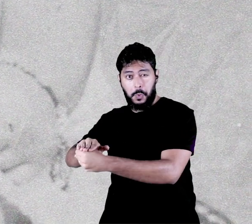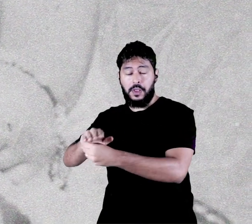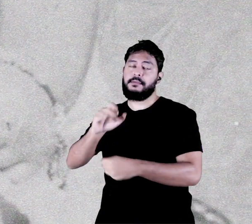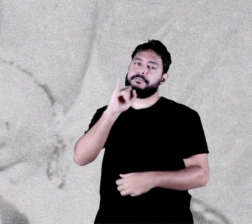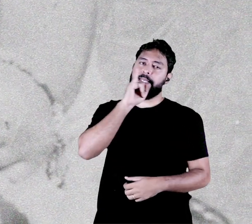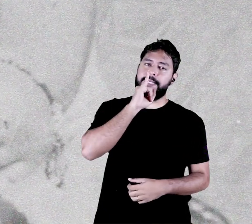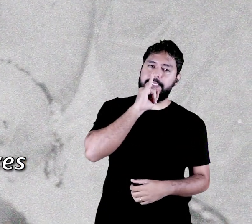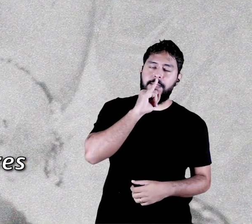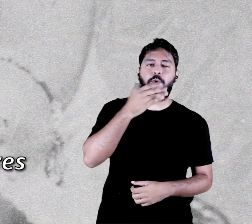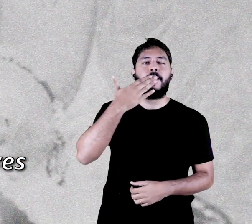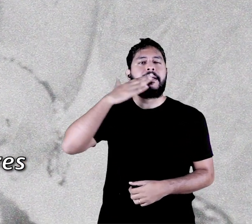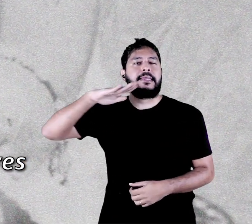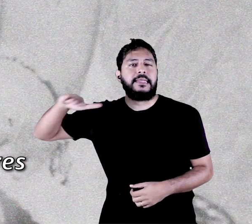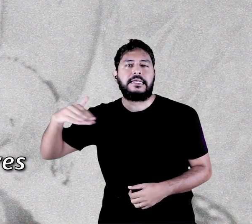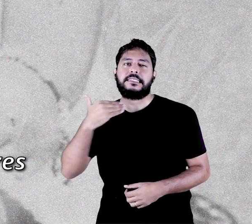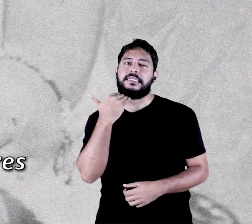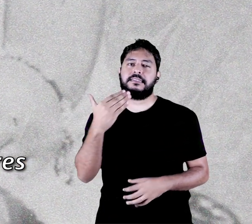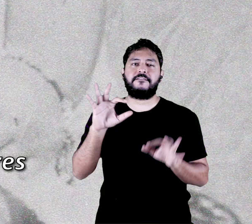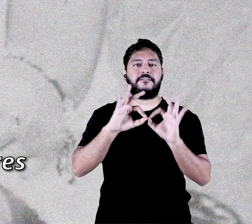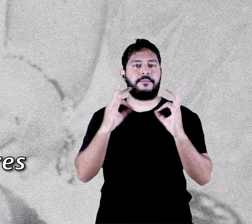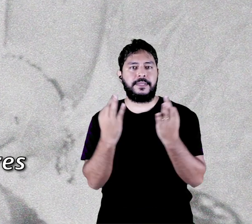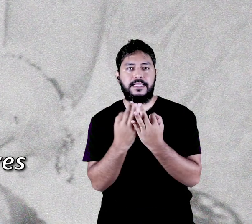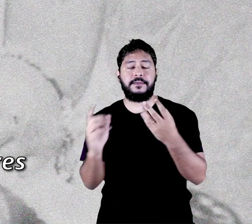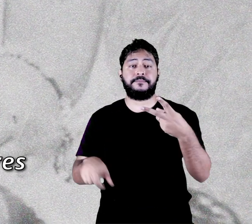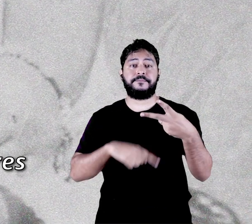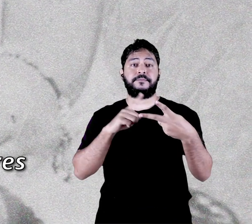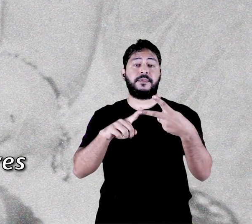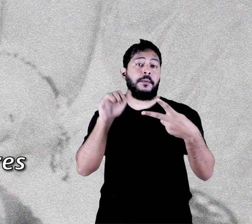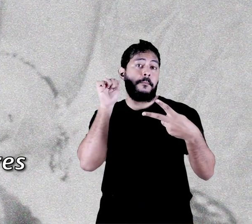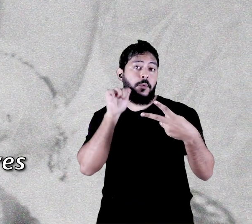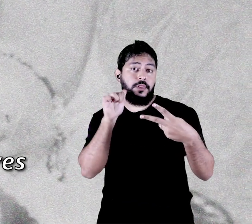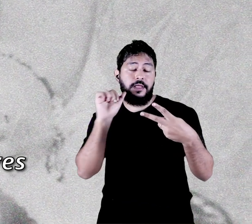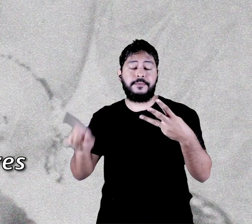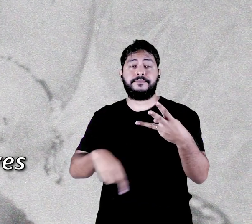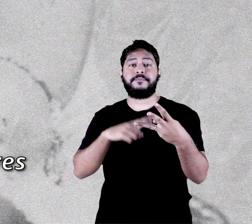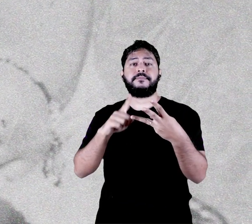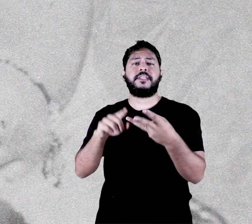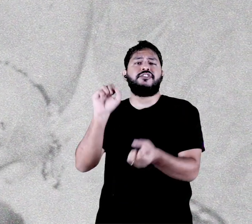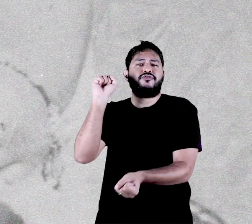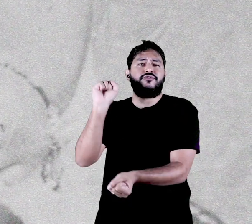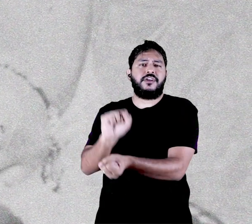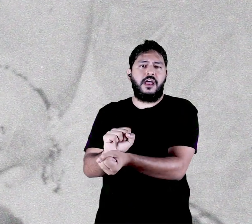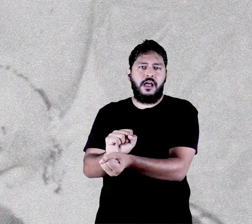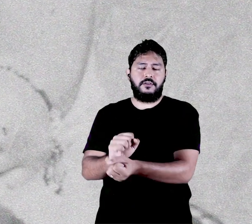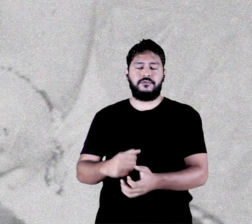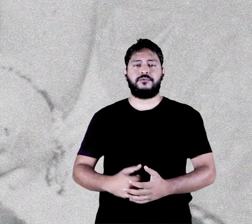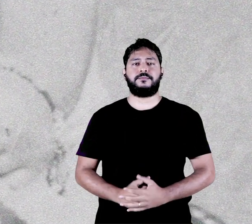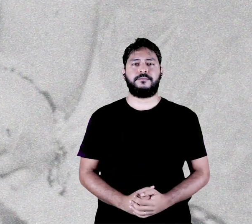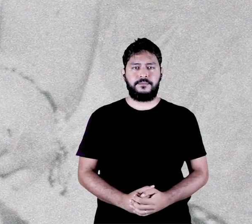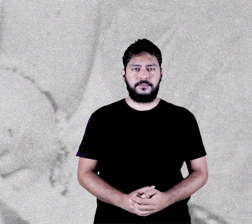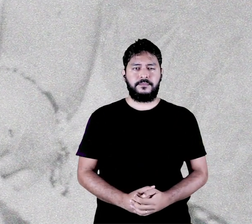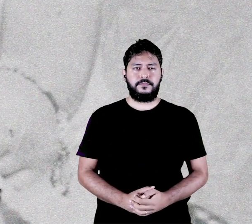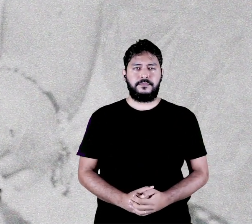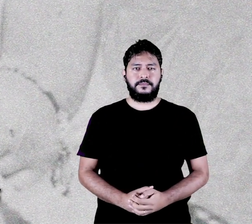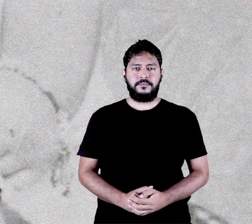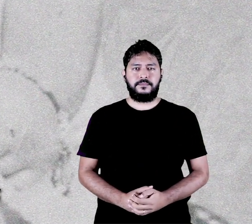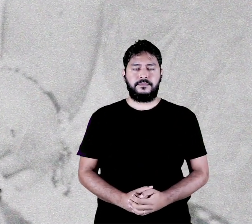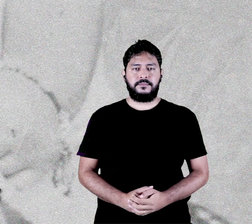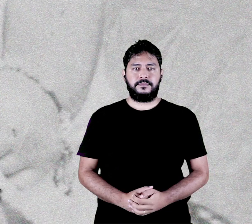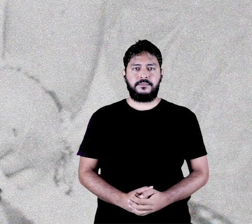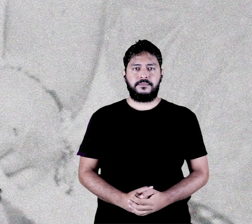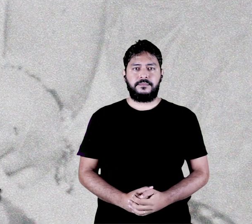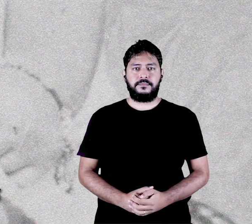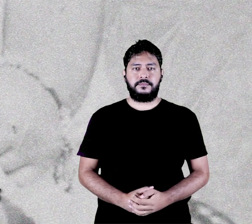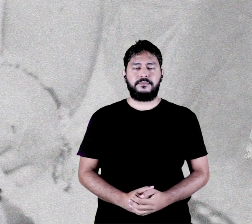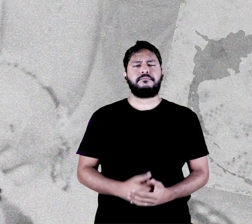da sociedade imperial, como crianças órfãs, mulheres e escravizados. Sequência de fotografias antigas de bebês e crianças. Entre